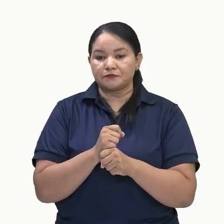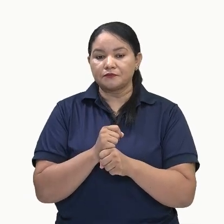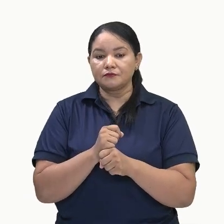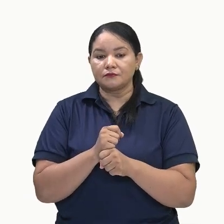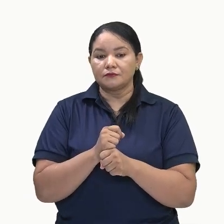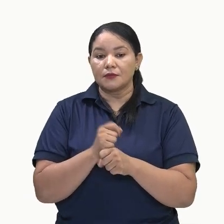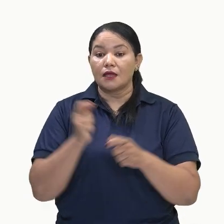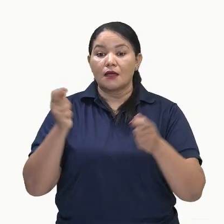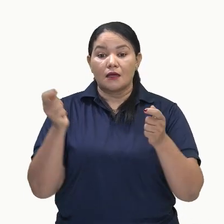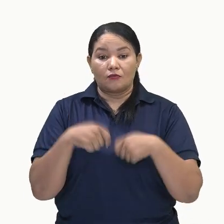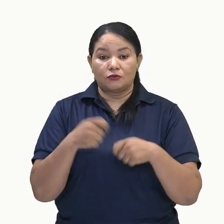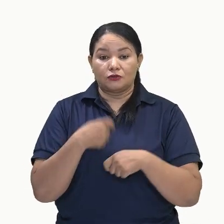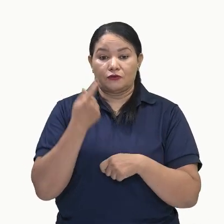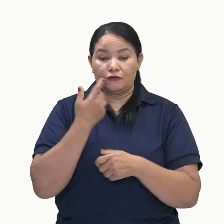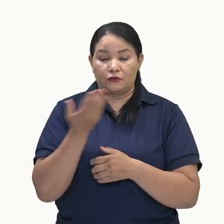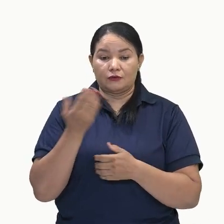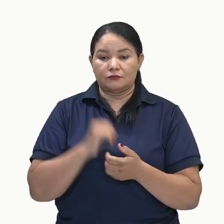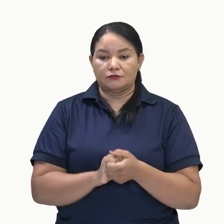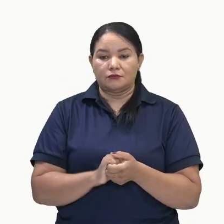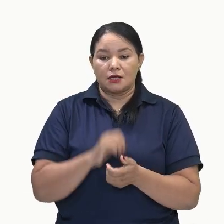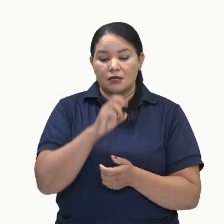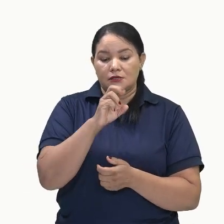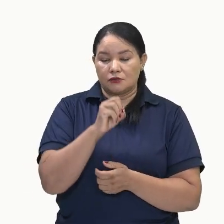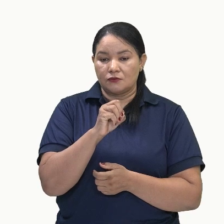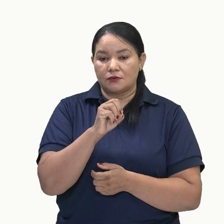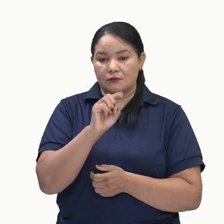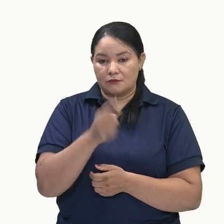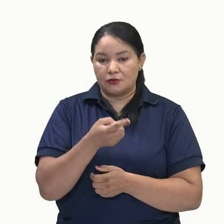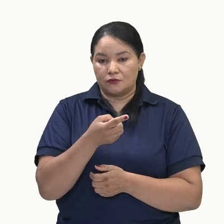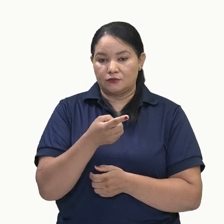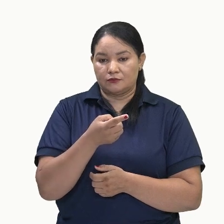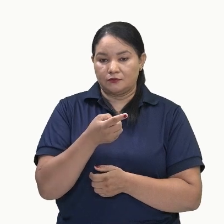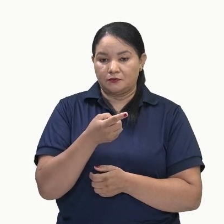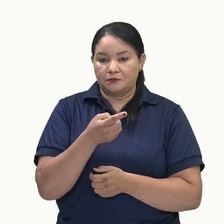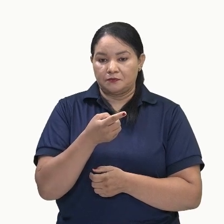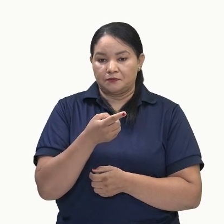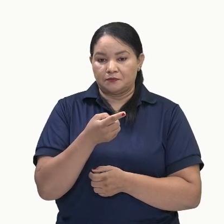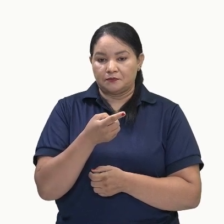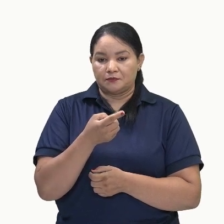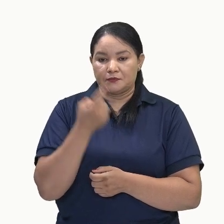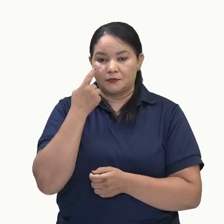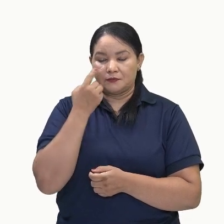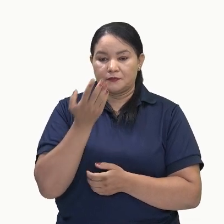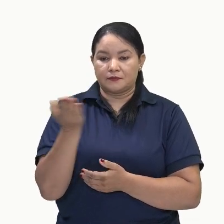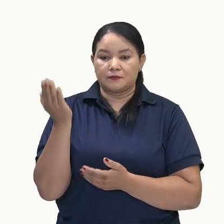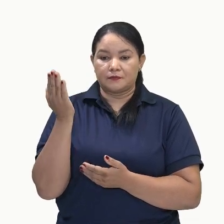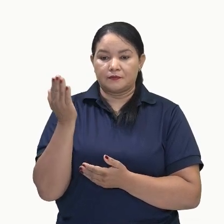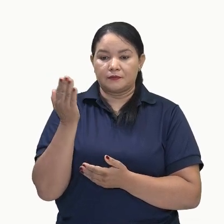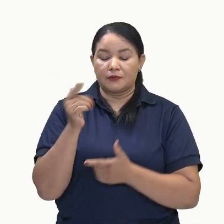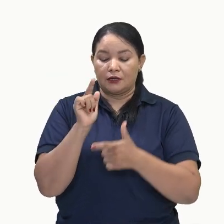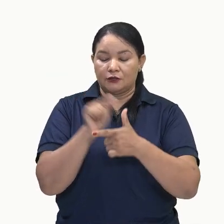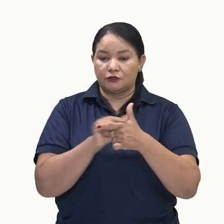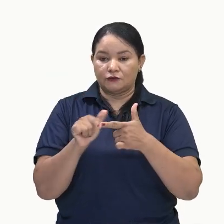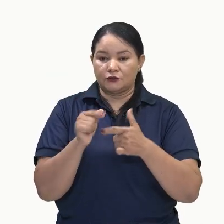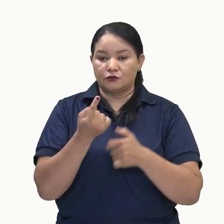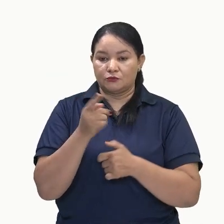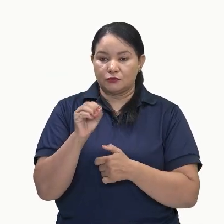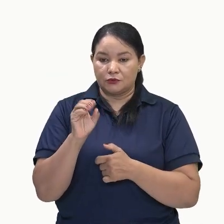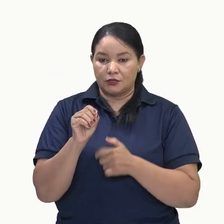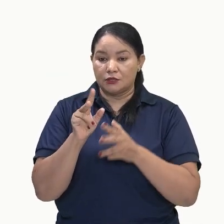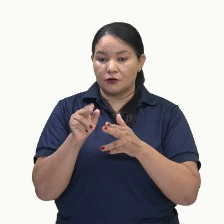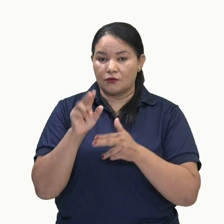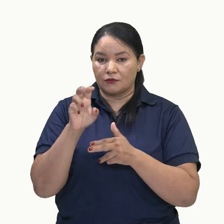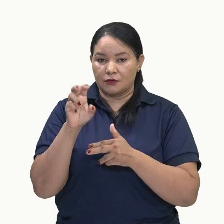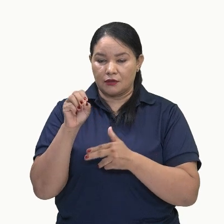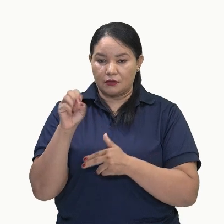de 50 mil, esse cálculo aqui, ó, 50 mil dividido por 100, e nós obtemos